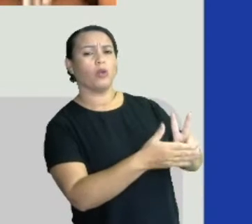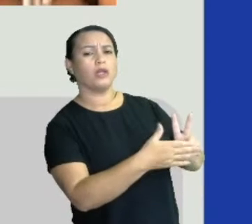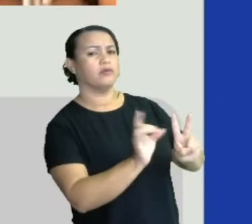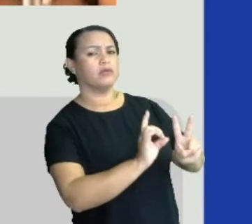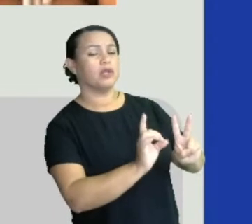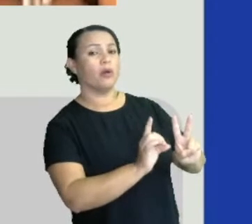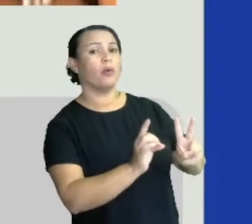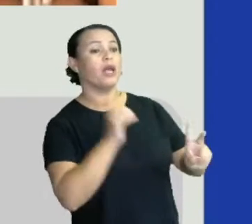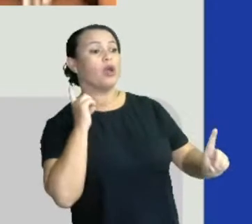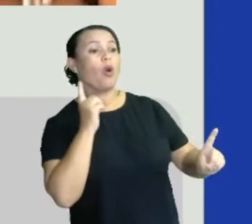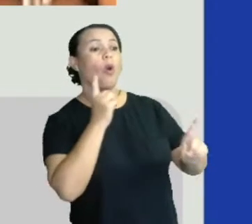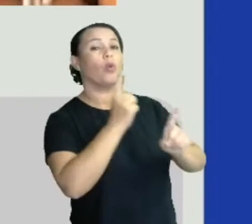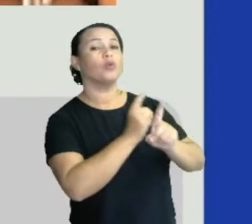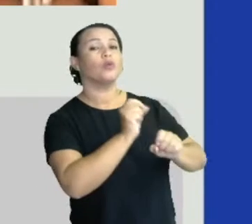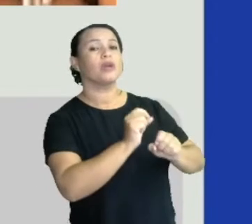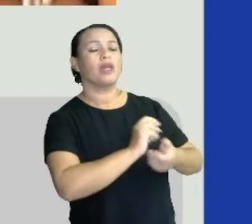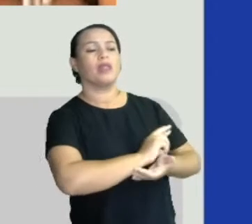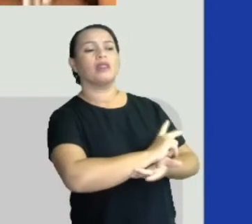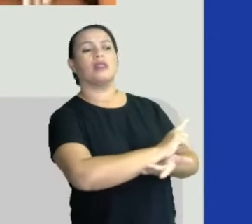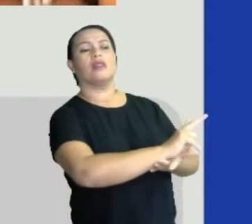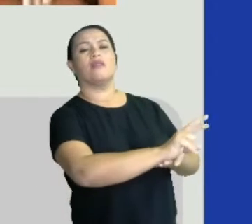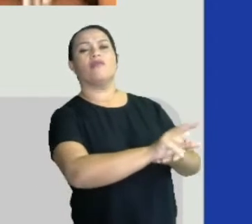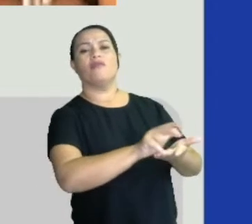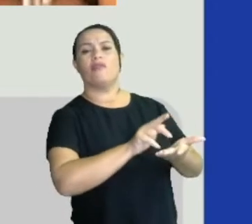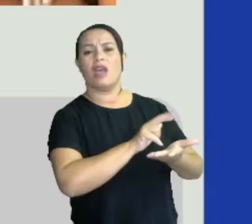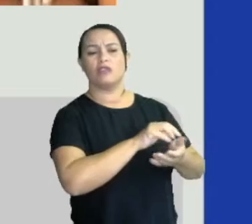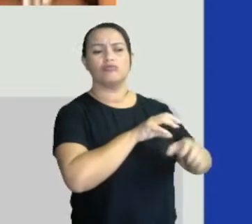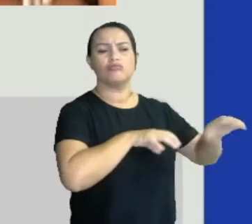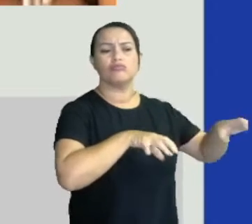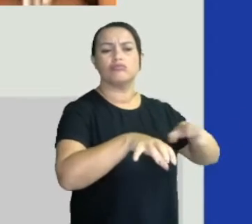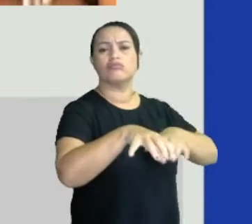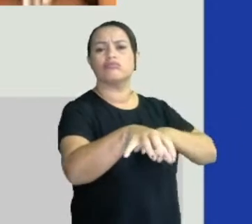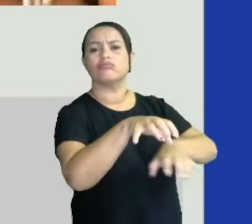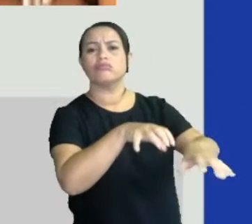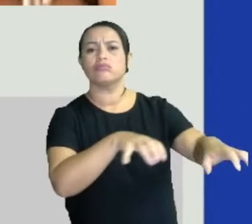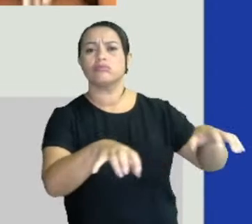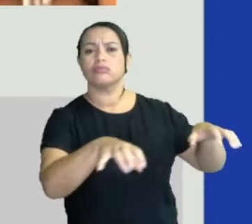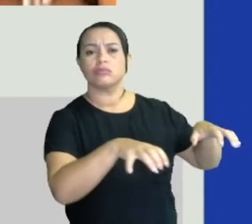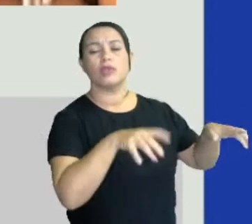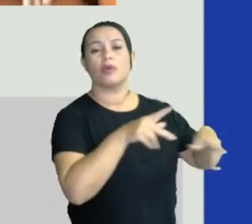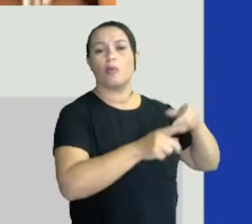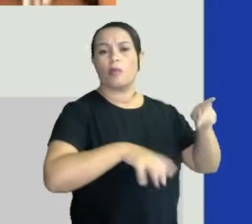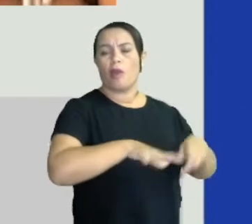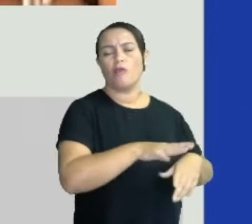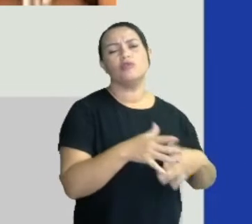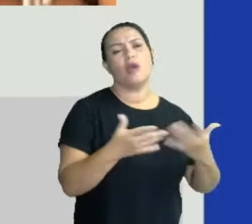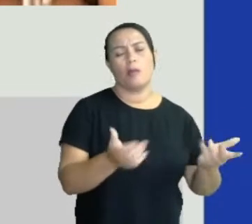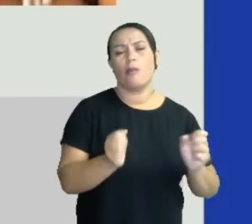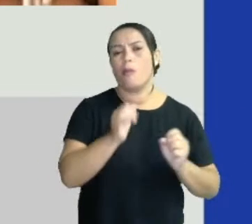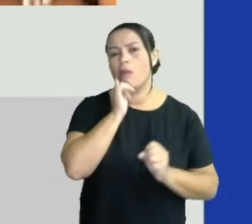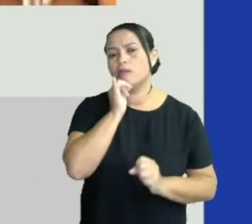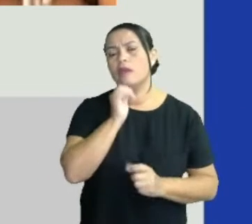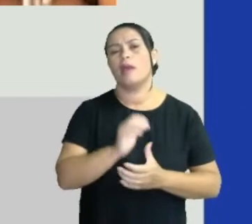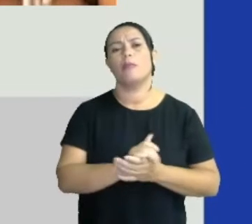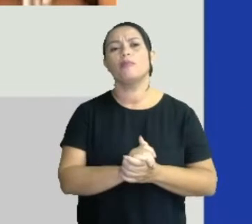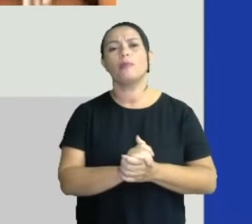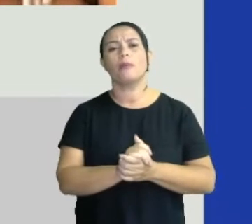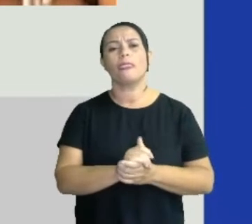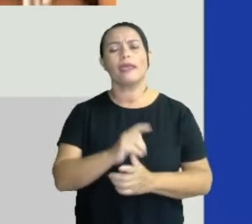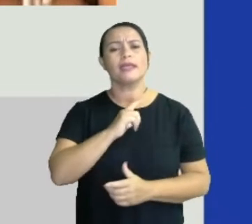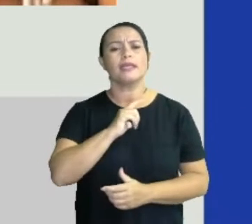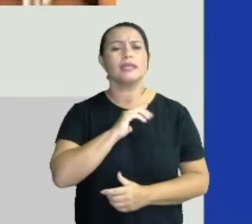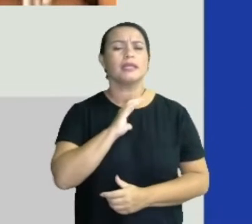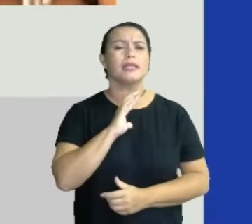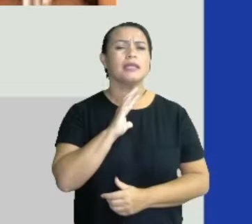um povo. Não, ele encontra vários povos. A gente pode citar, por exemplo, que a